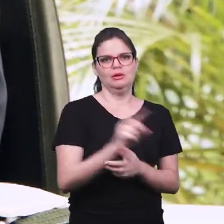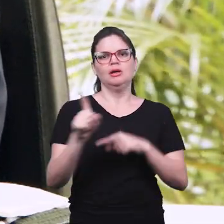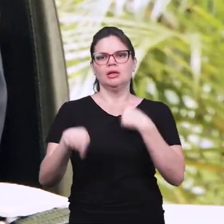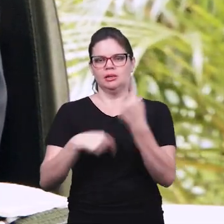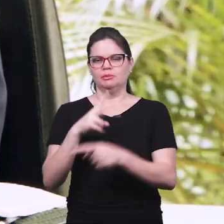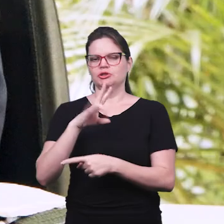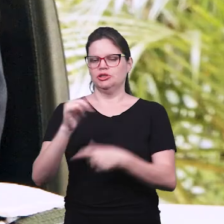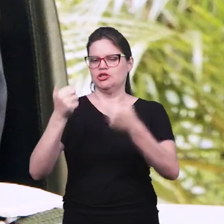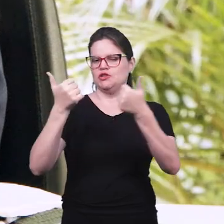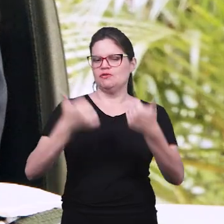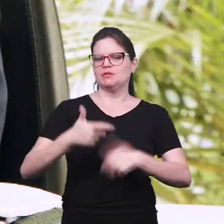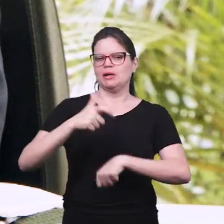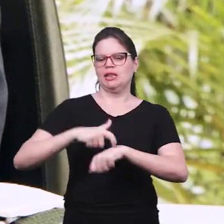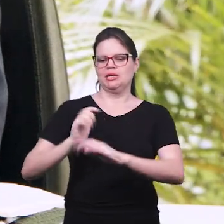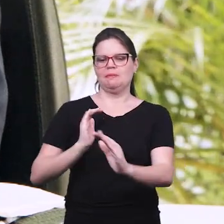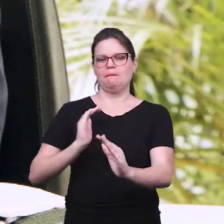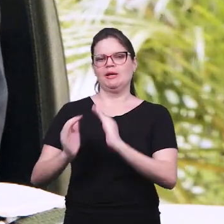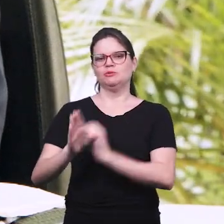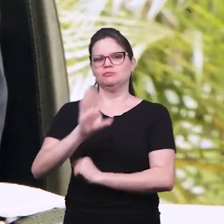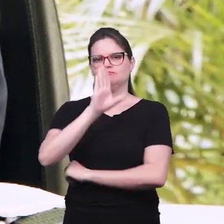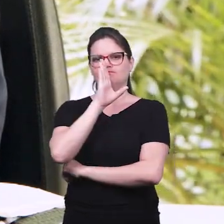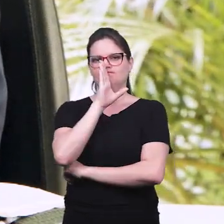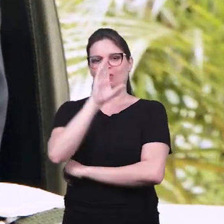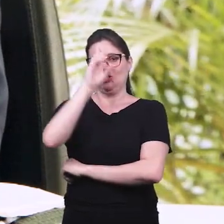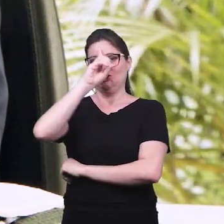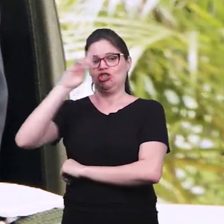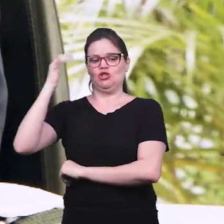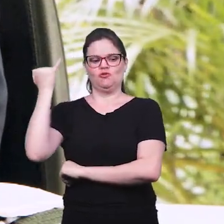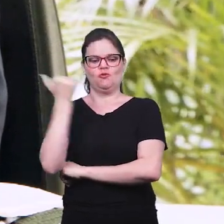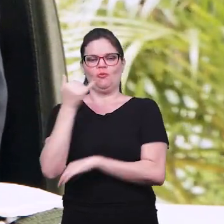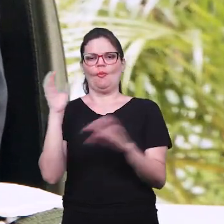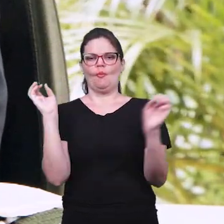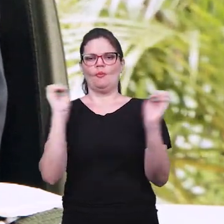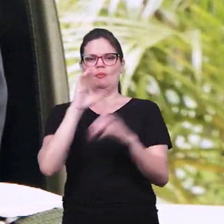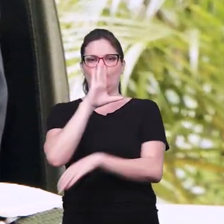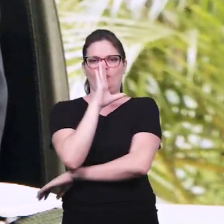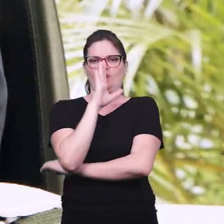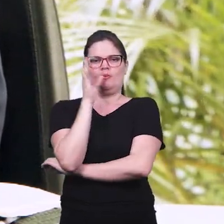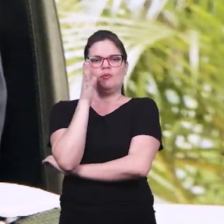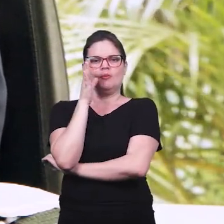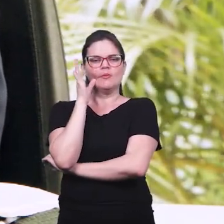esse silêncio, por Israel não ouvir a voz de Deus,